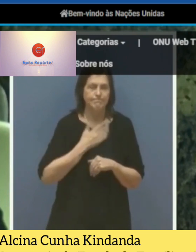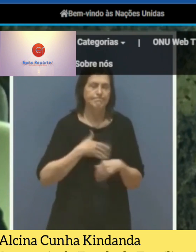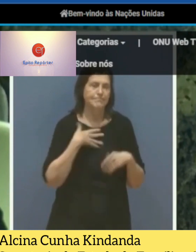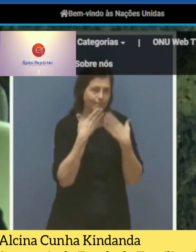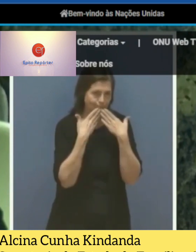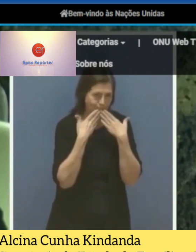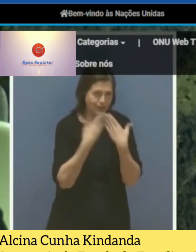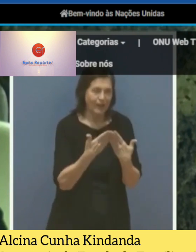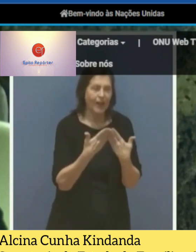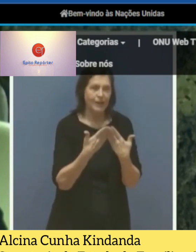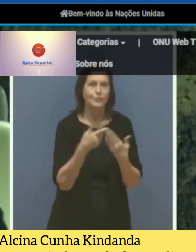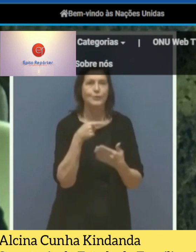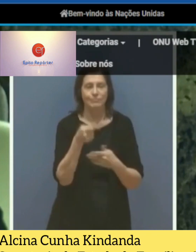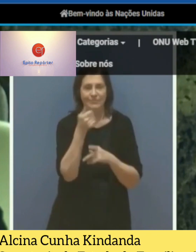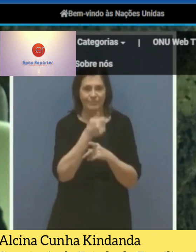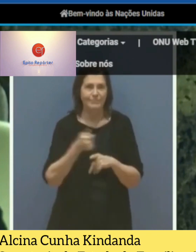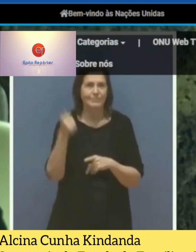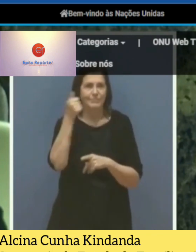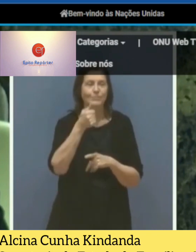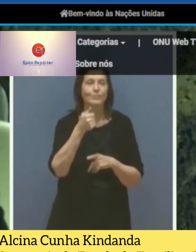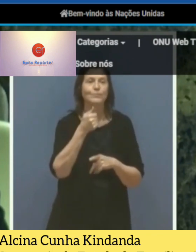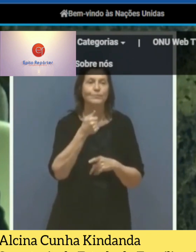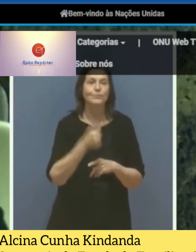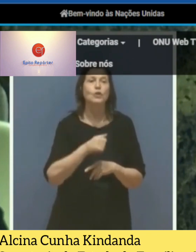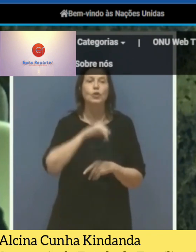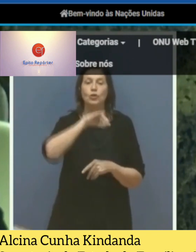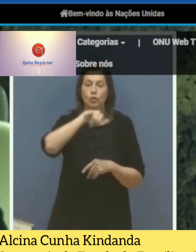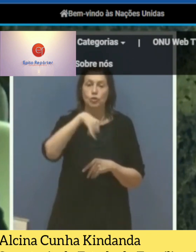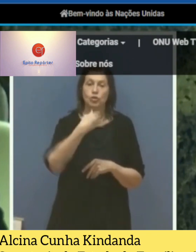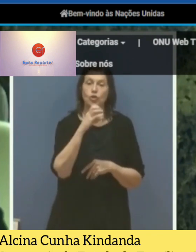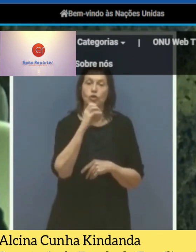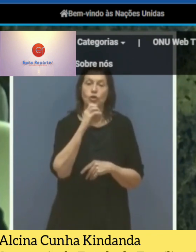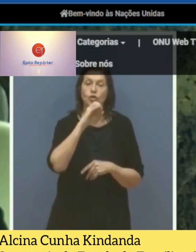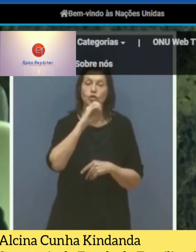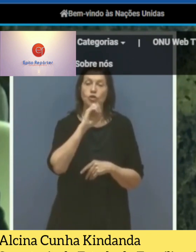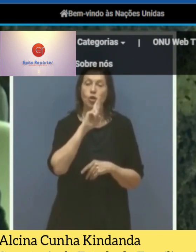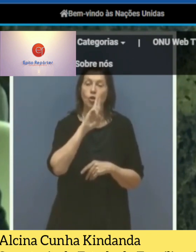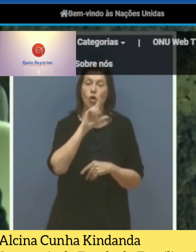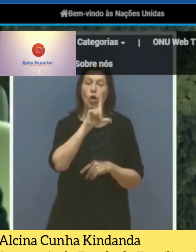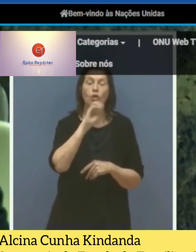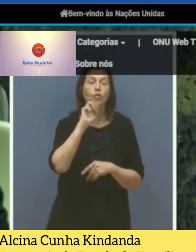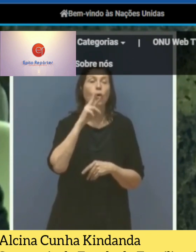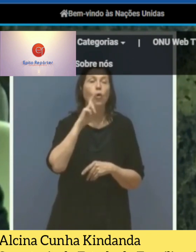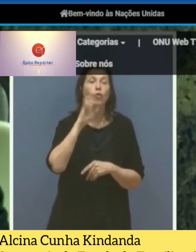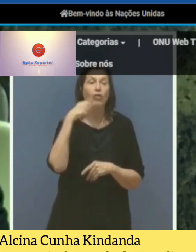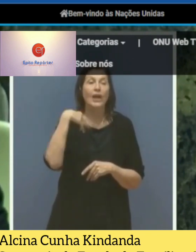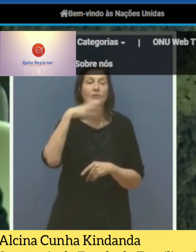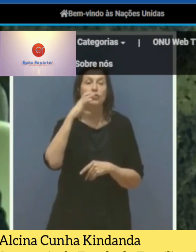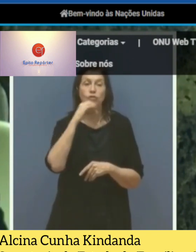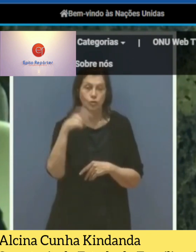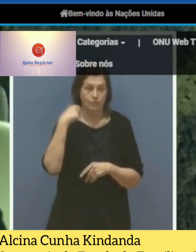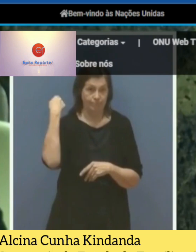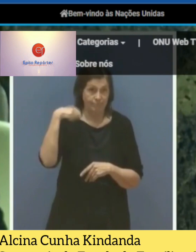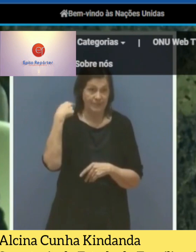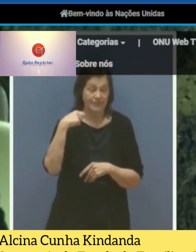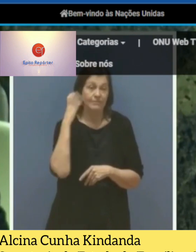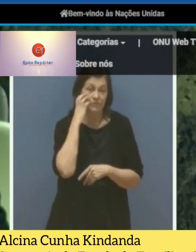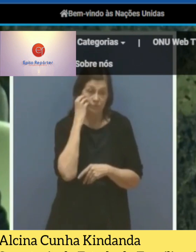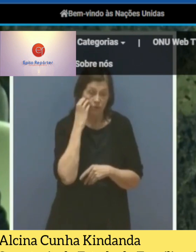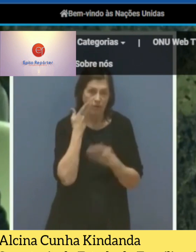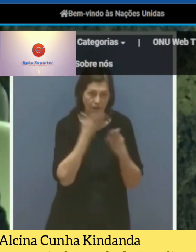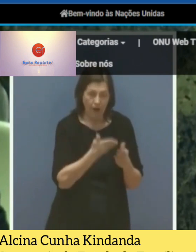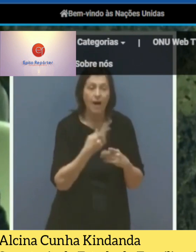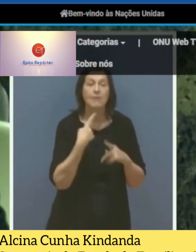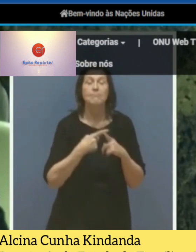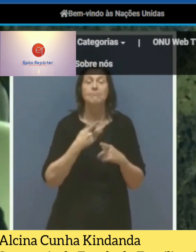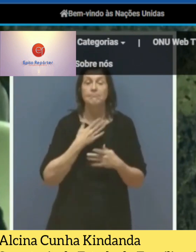da convenção sobre os direitos das pessoas com deficiência Angola Gostaríamos igualmente felicitar o comitê pelo trabalho que